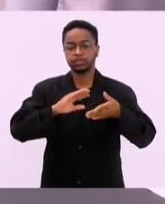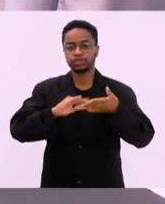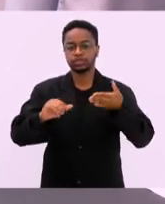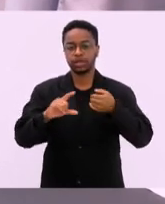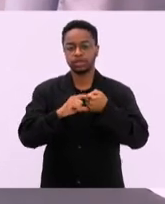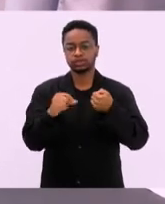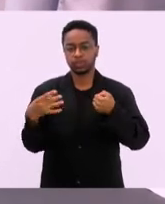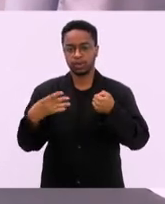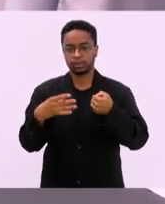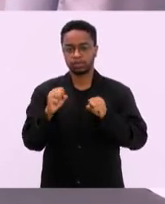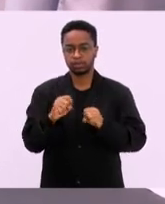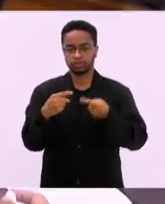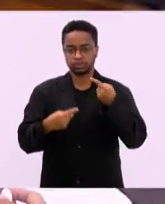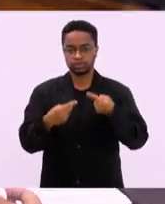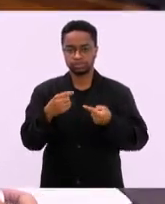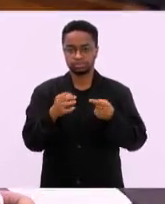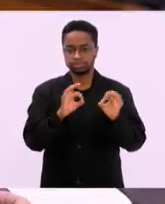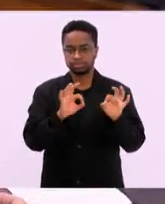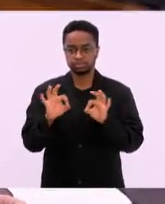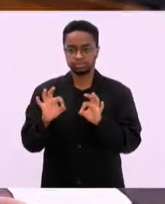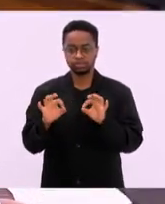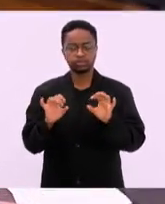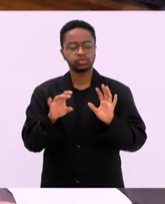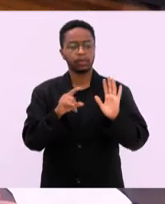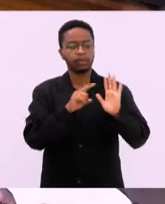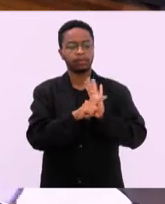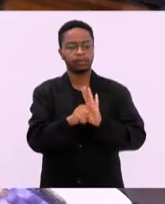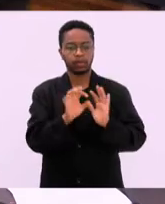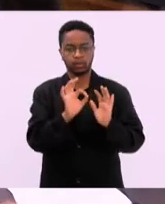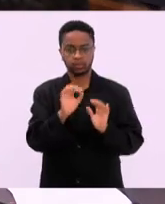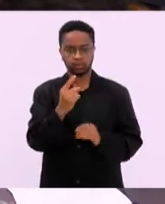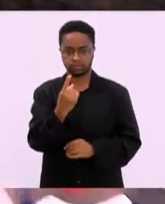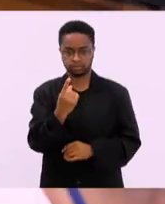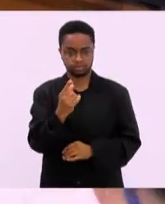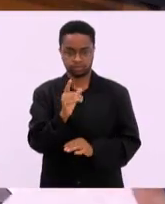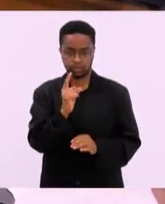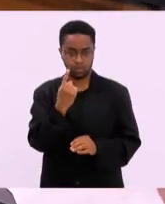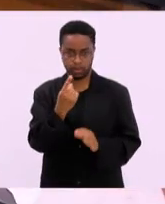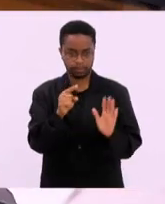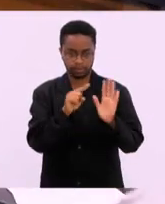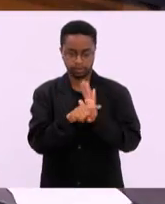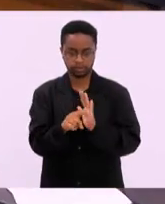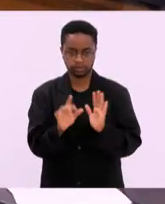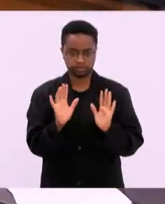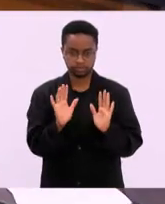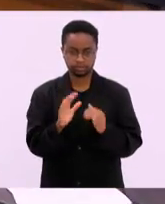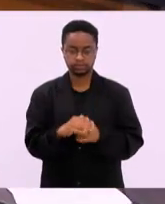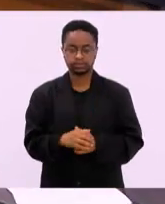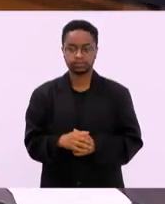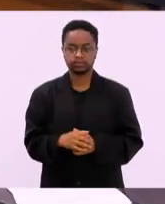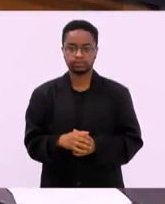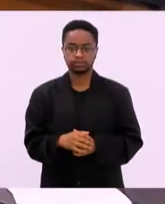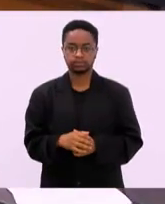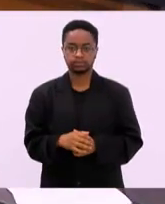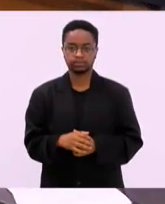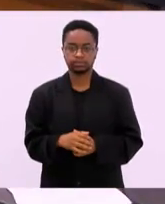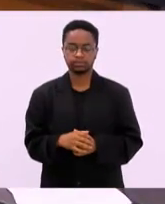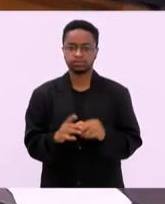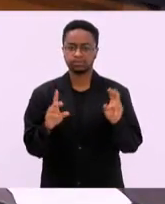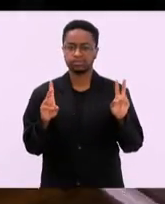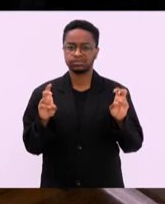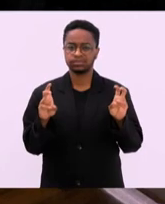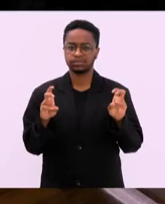Em discussão. Não havendo quem queira discutir... É uma pergunta. Deputado Mendes. É uma pergunta sobre o seguinte. Essa questão